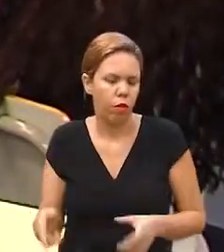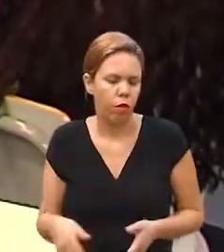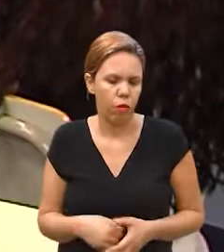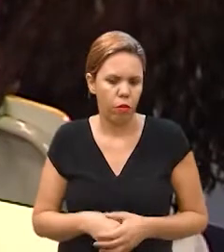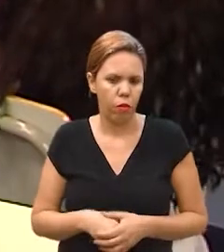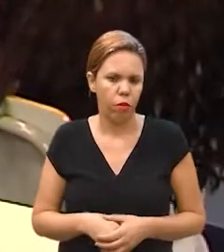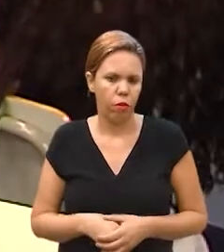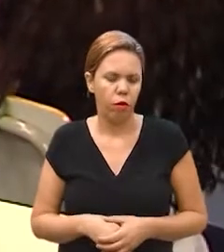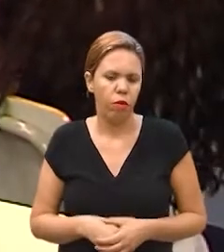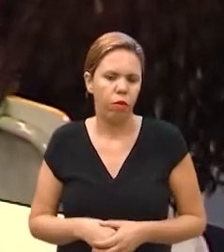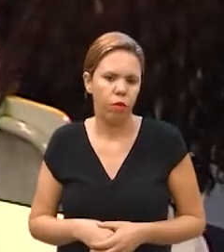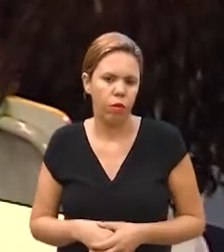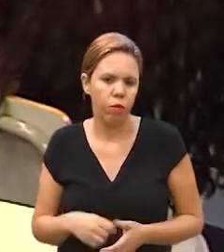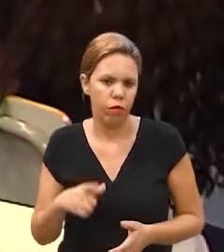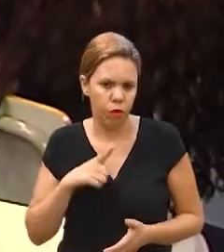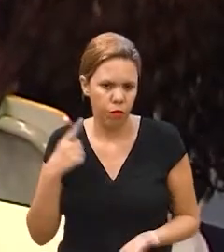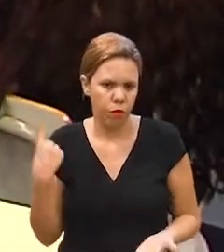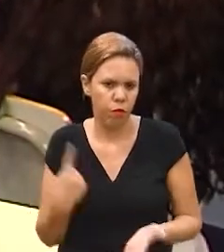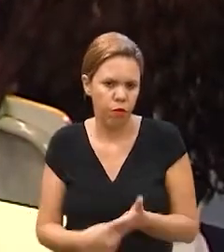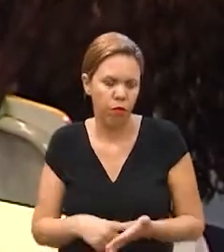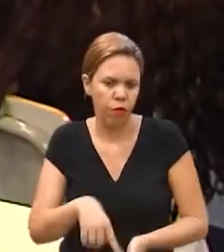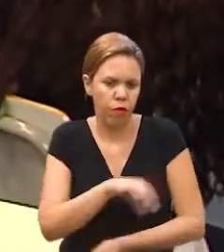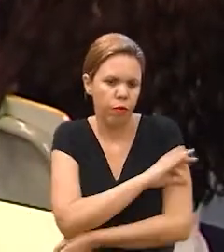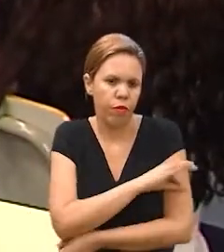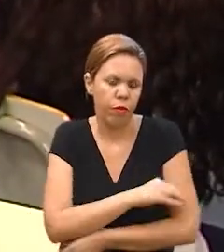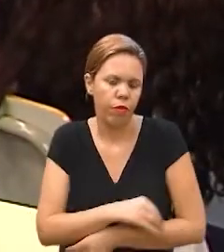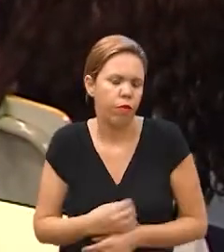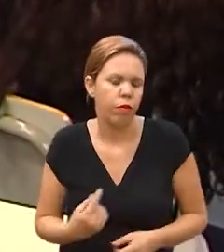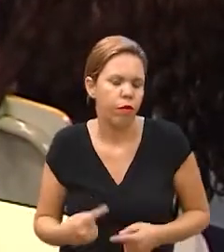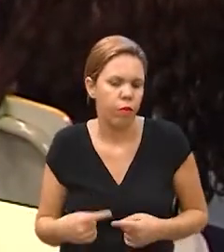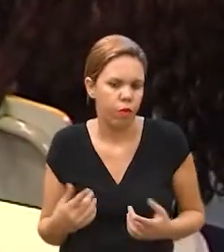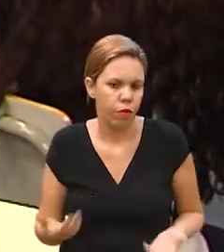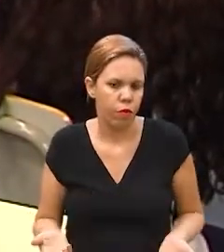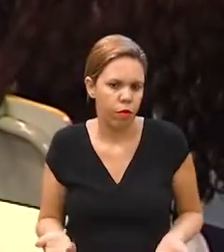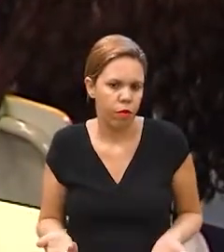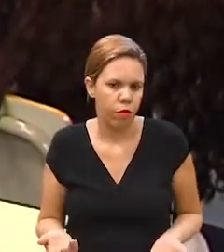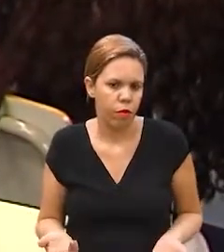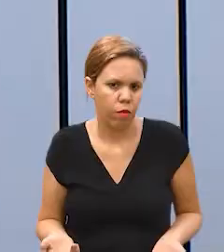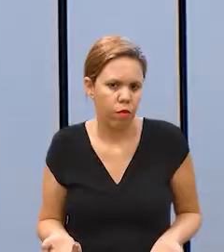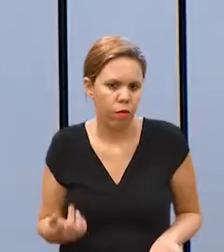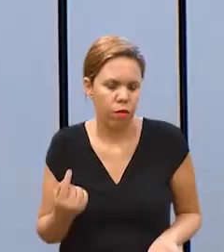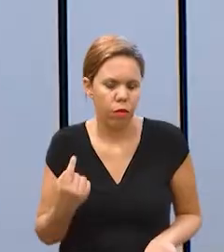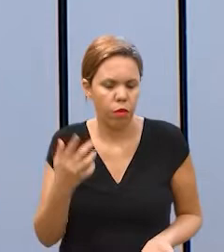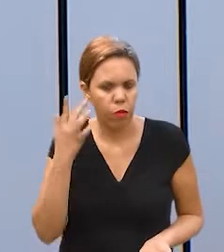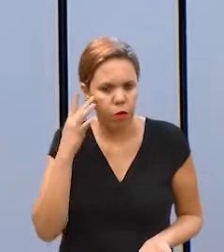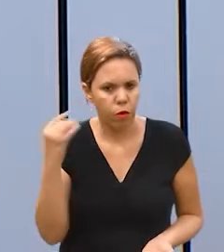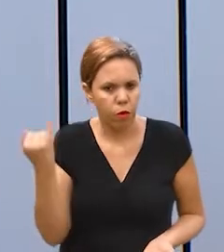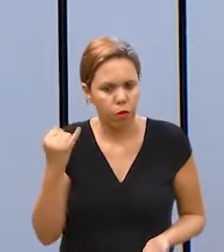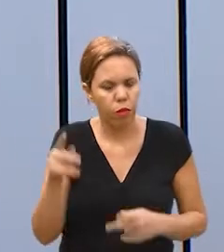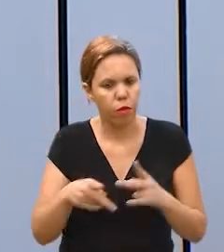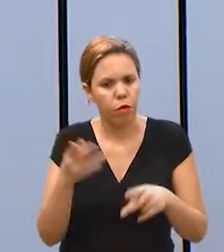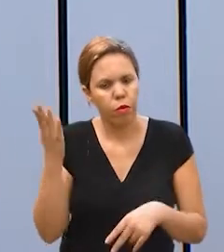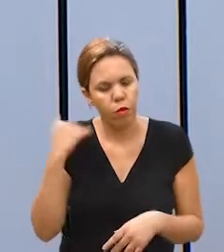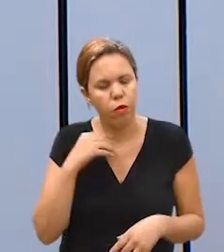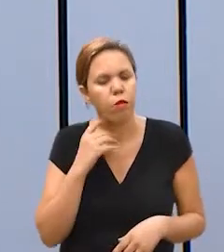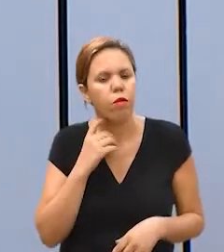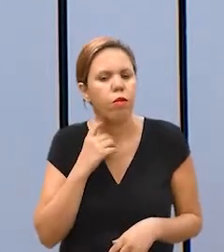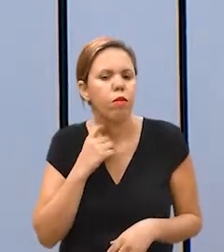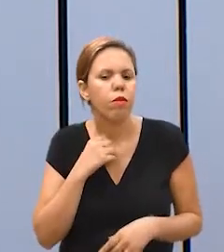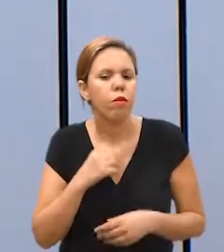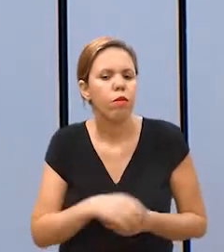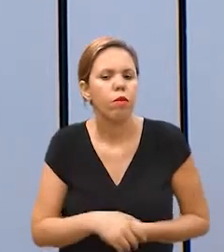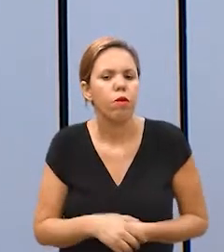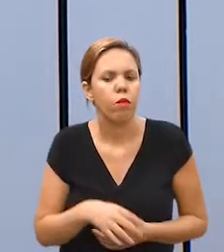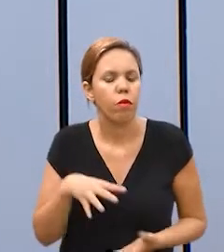e a gente houve o compromisso da prefeitura, porque uma particularidade que eu acho que é importante que as pessoas saibam,